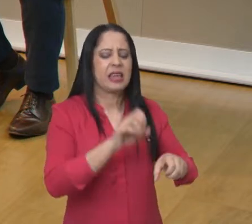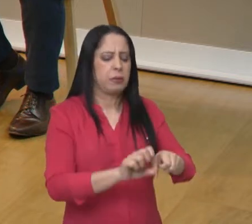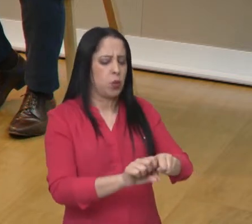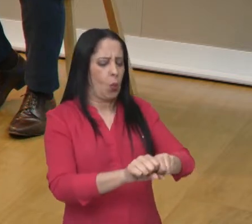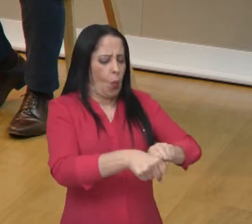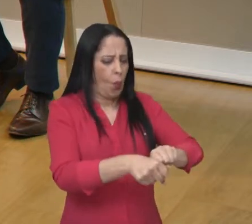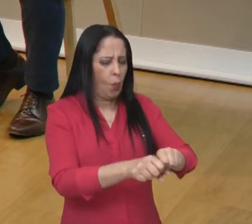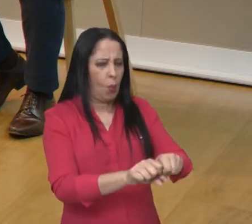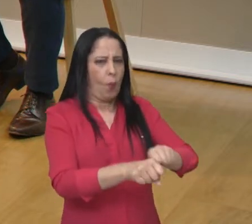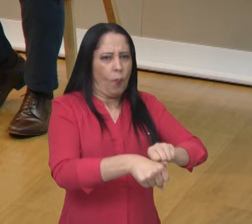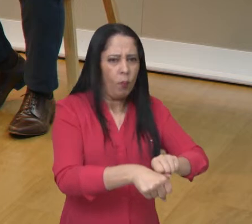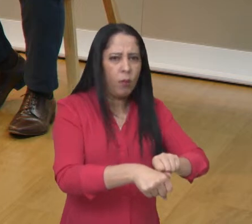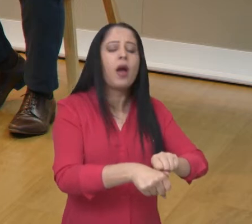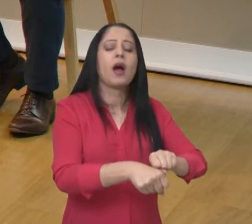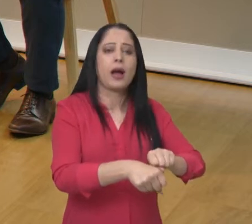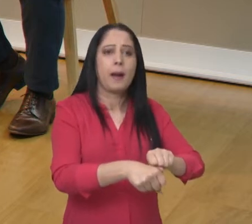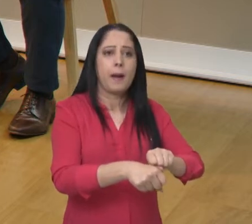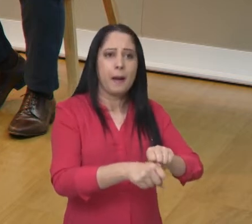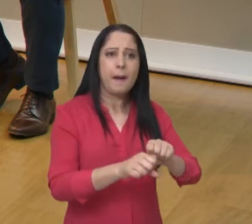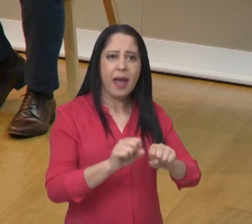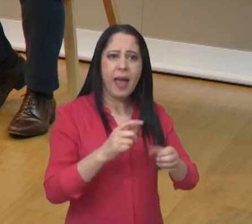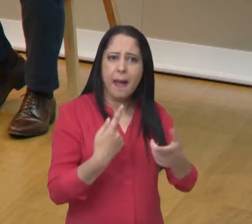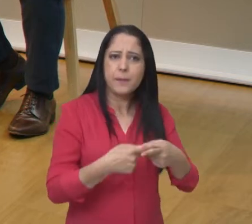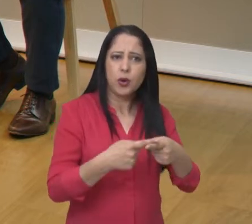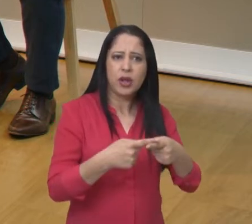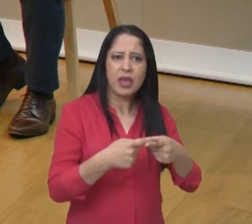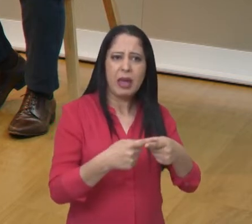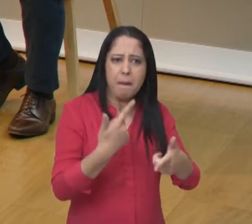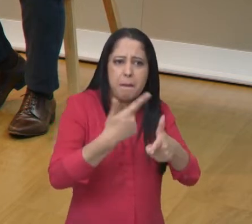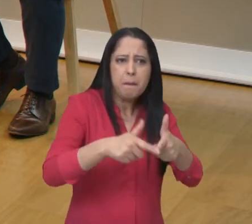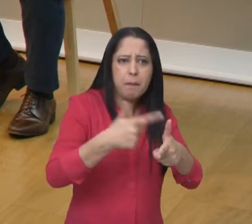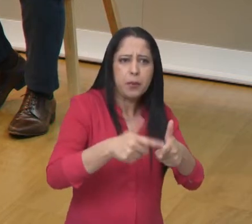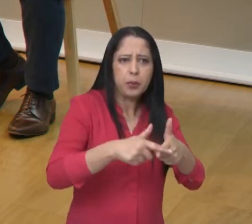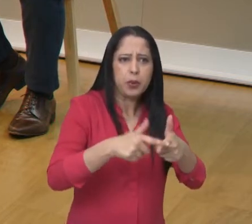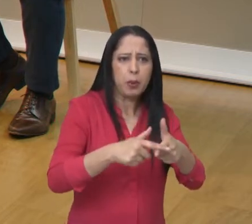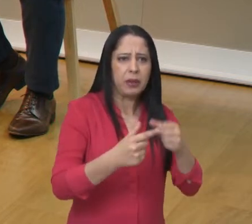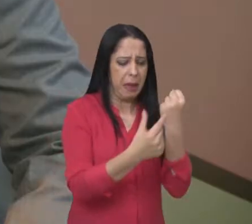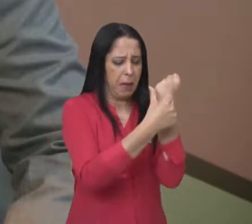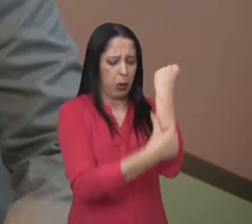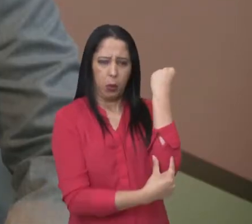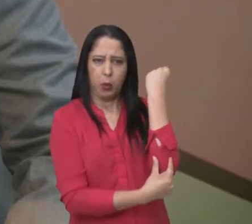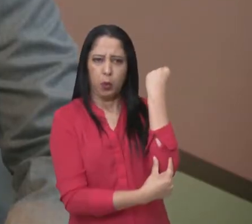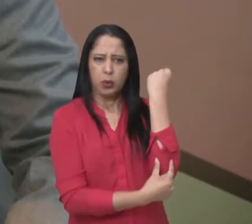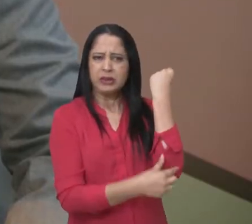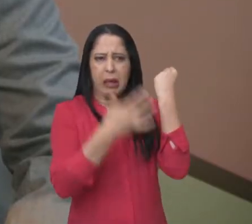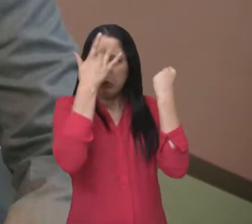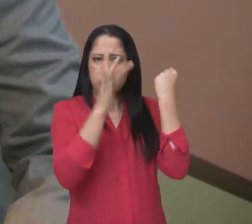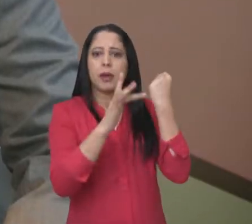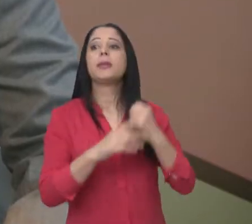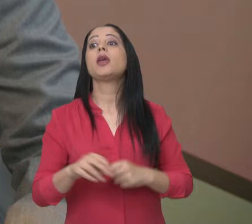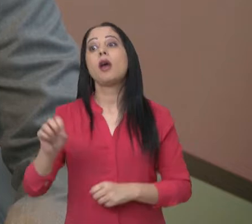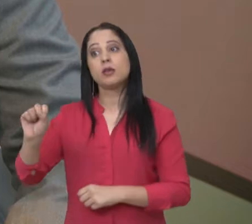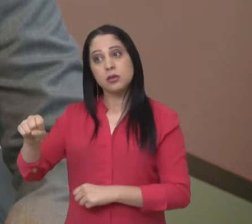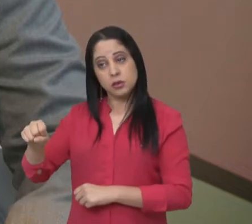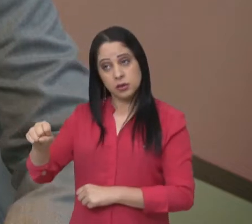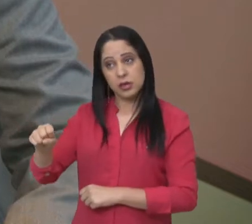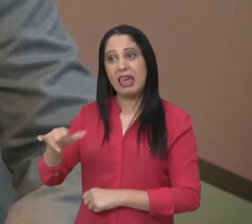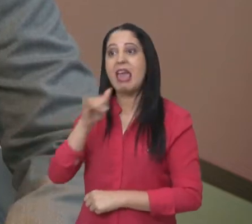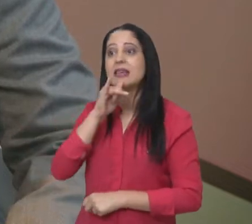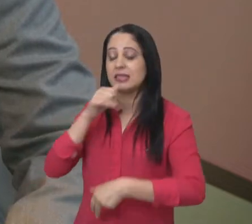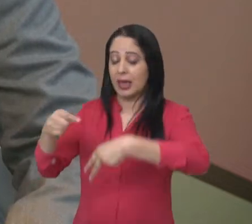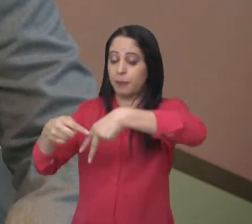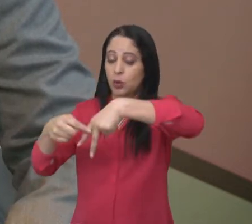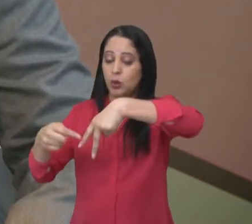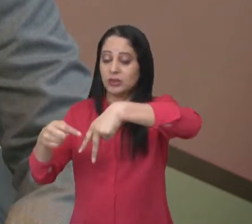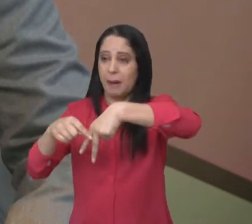que tem relação com algum problema na coluna. Isso, dor na coluna acompanhado de câimbras, principalmente nas pernas, tem que chamar atenção